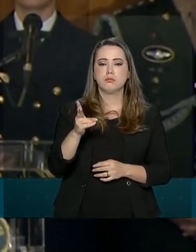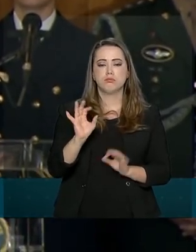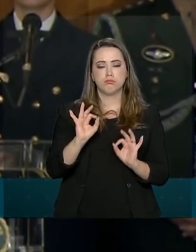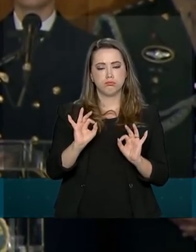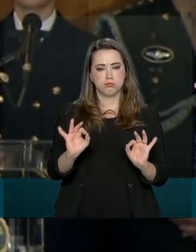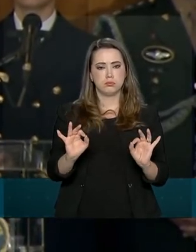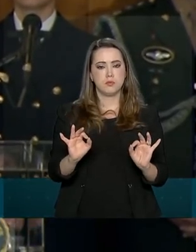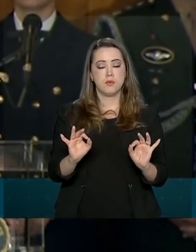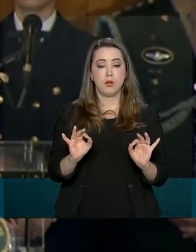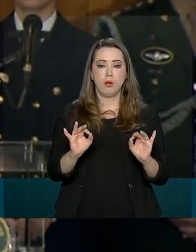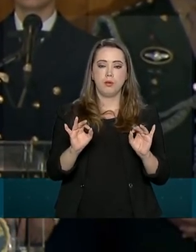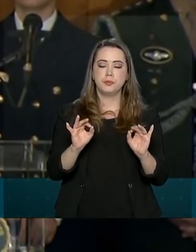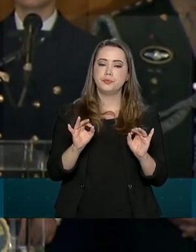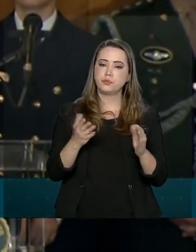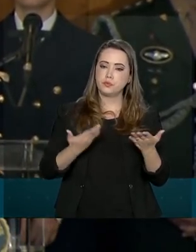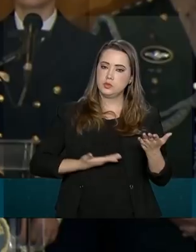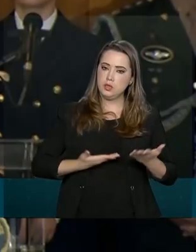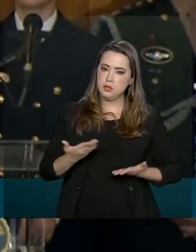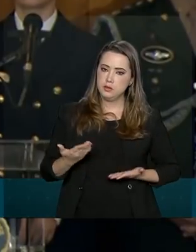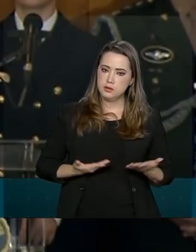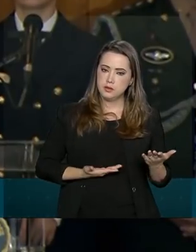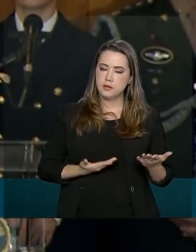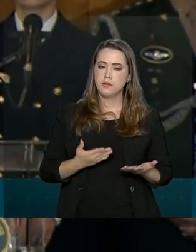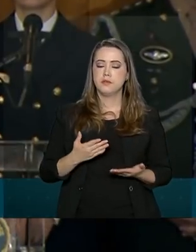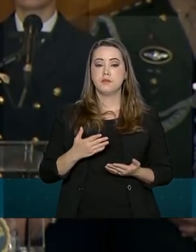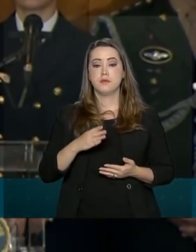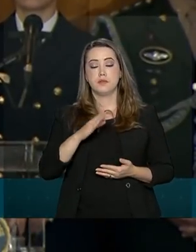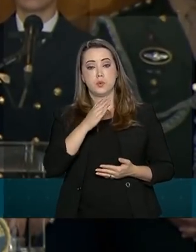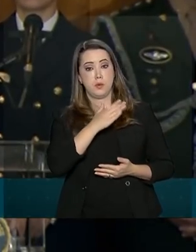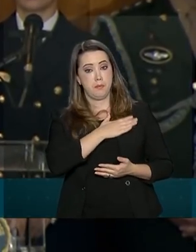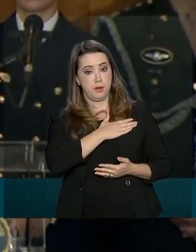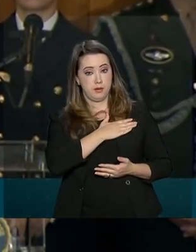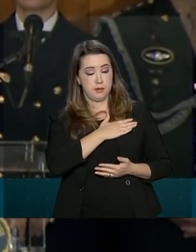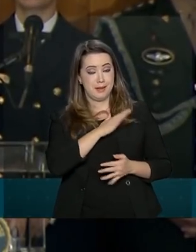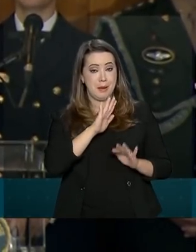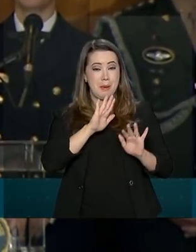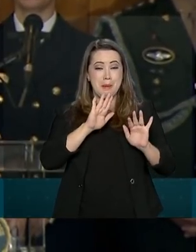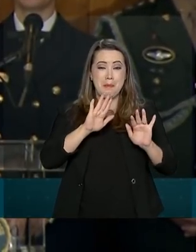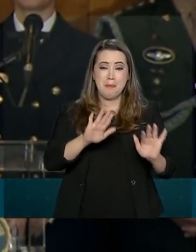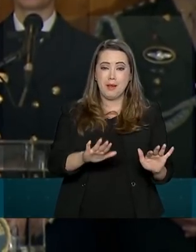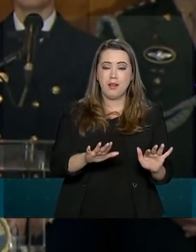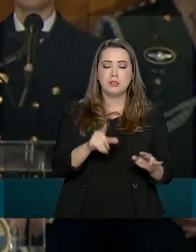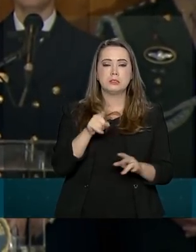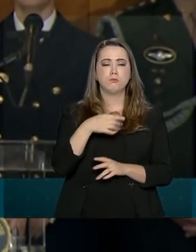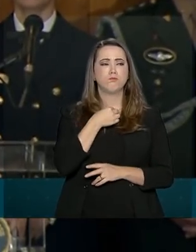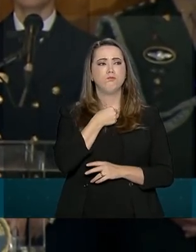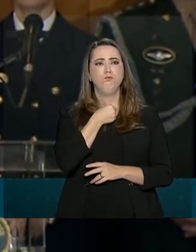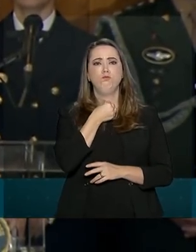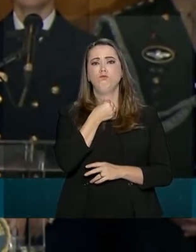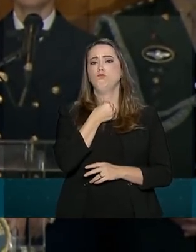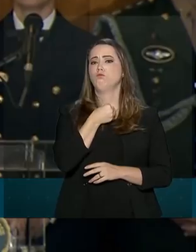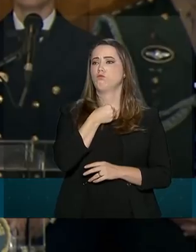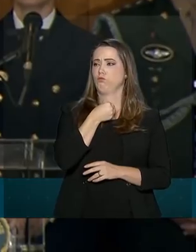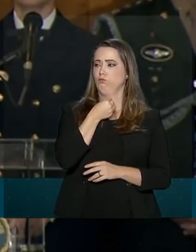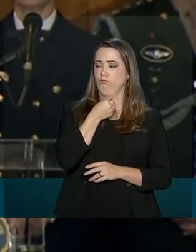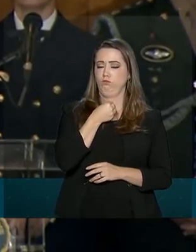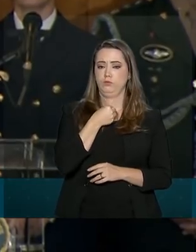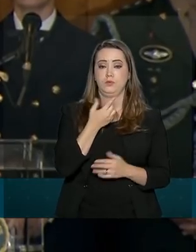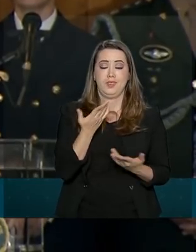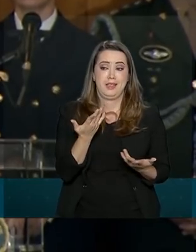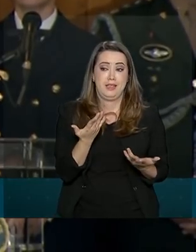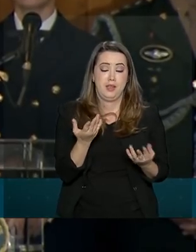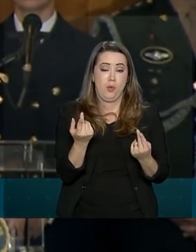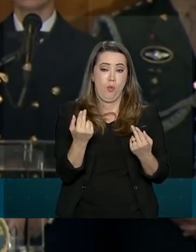prestando o seu serviço à pátria, mas algo estava na garganta da gente. Assim como eu escolhi um